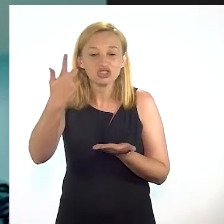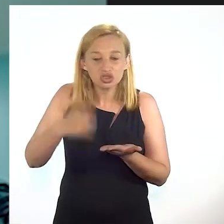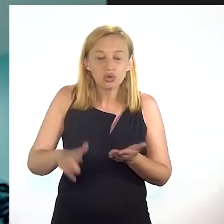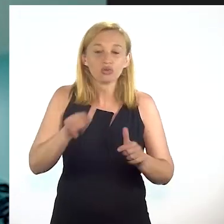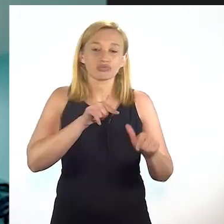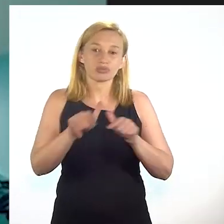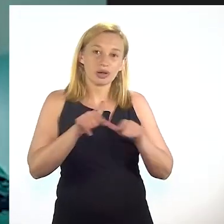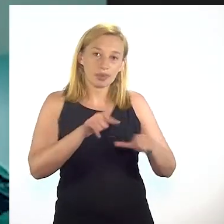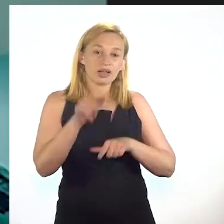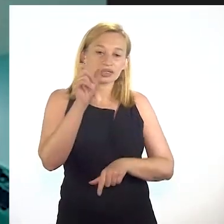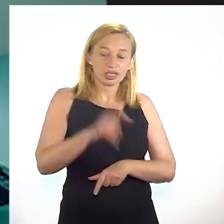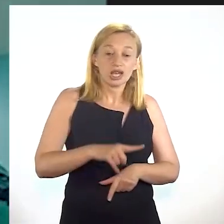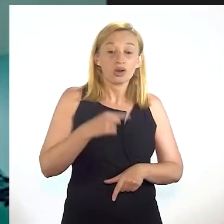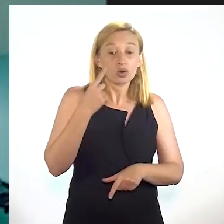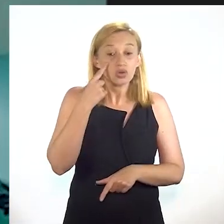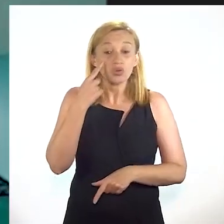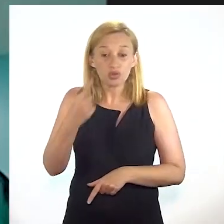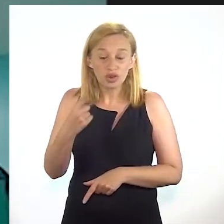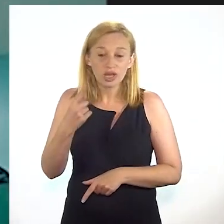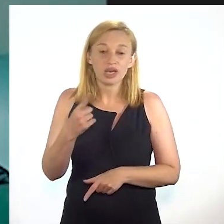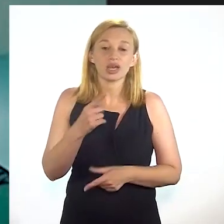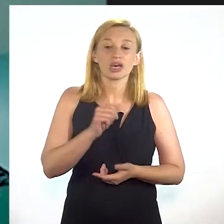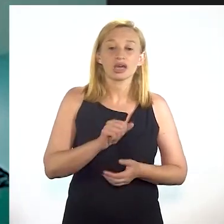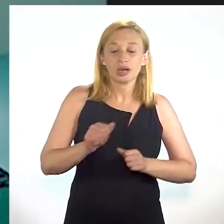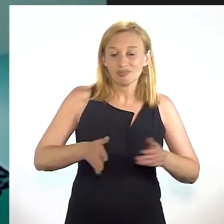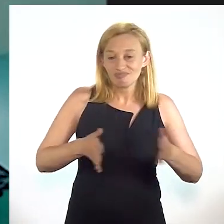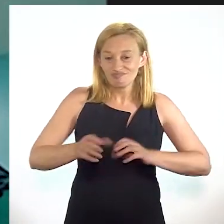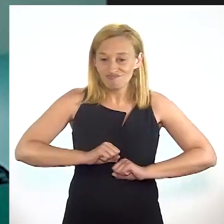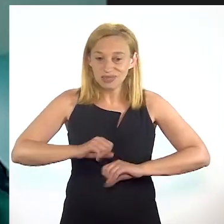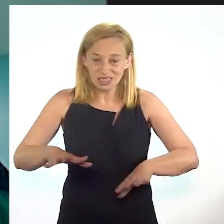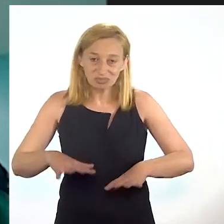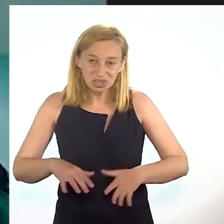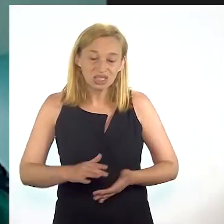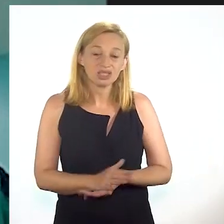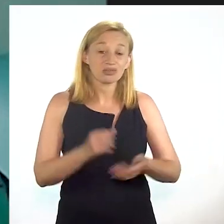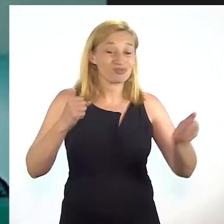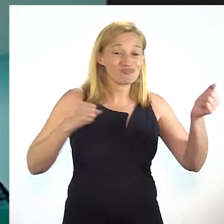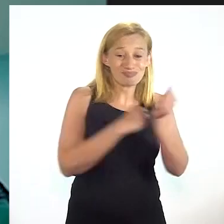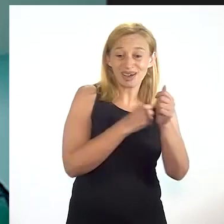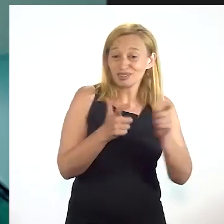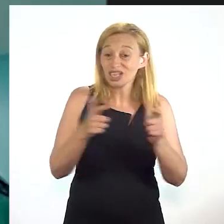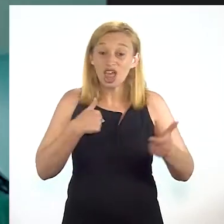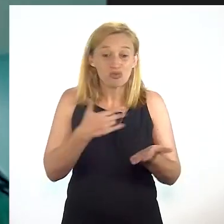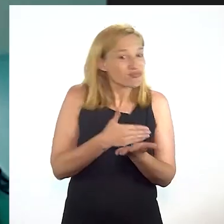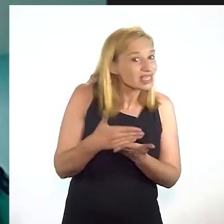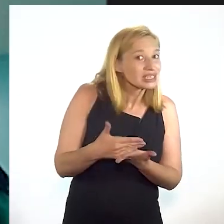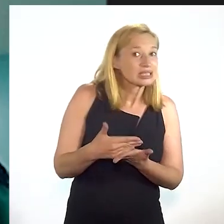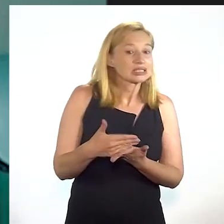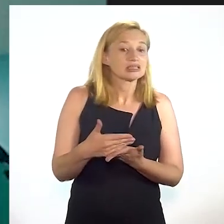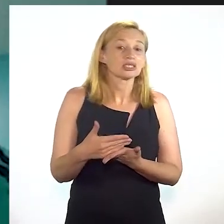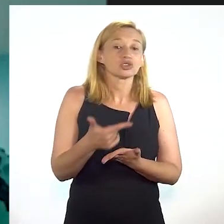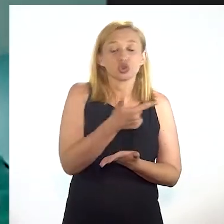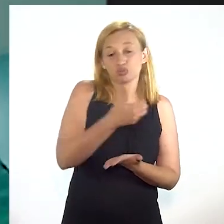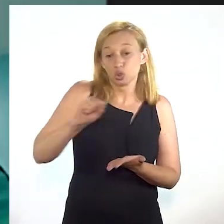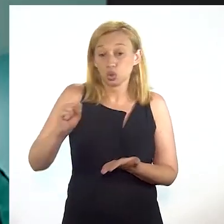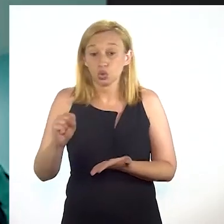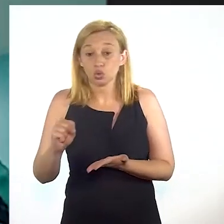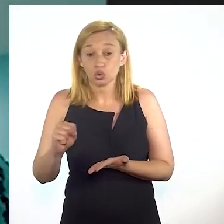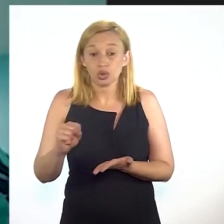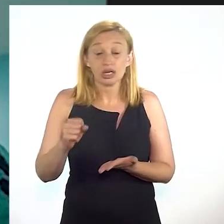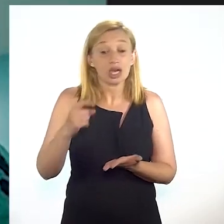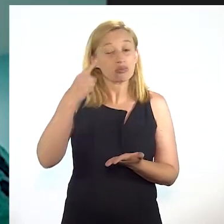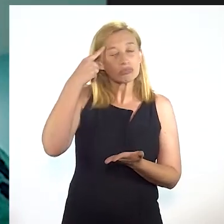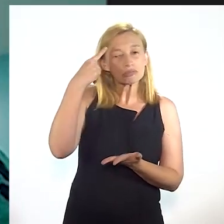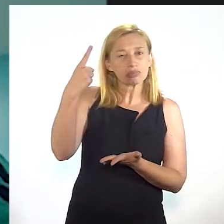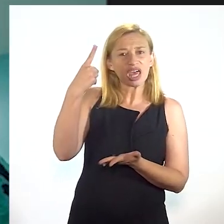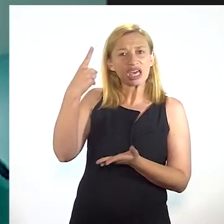o trabalho, né? Porque quando veio a pandemia, foi um baque muito grande, porque eu estava começando. Em